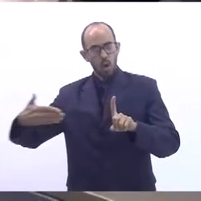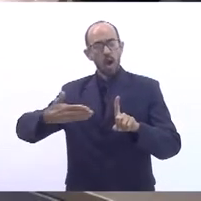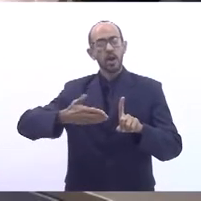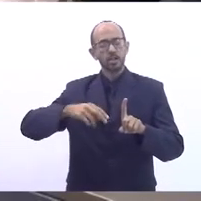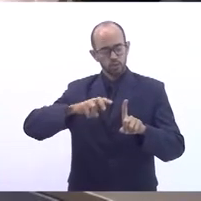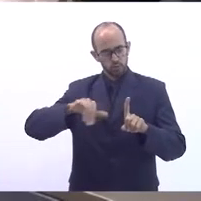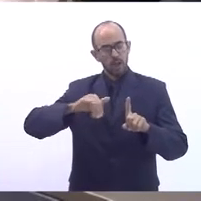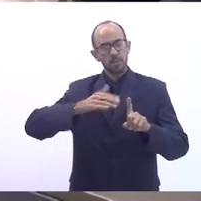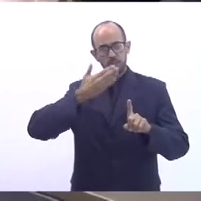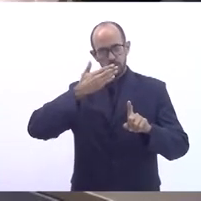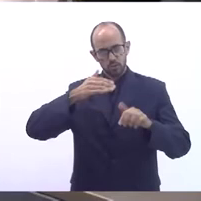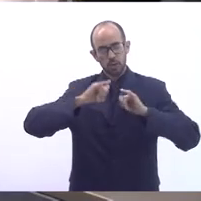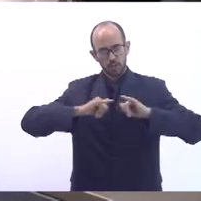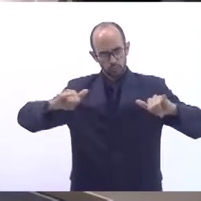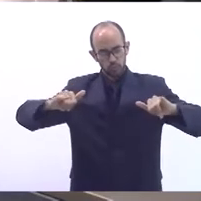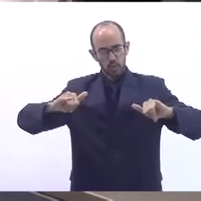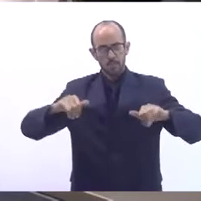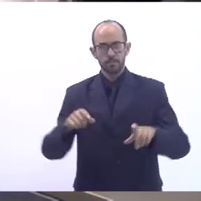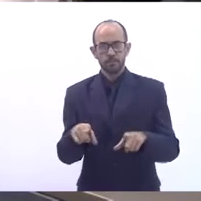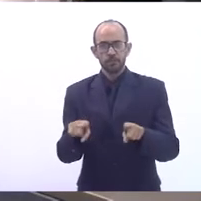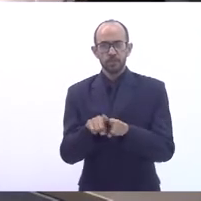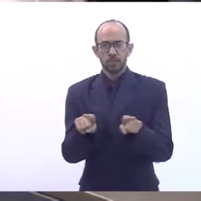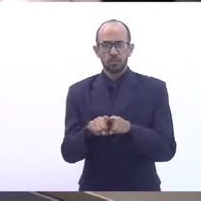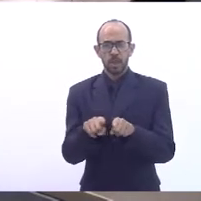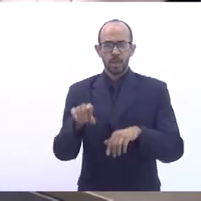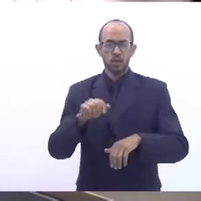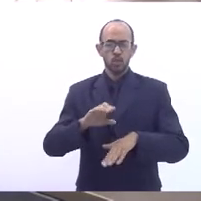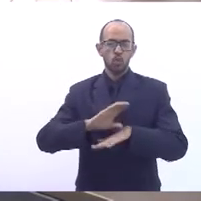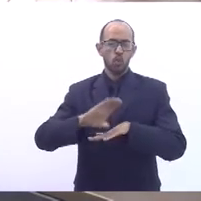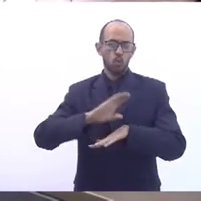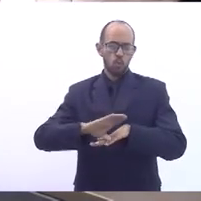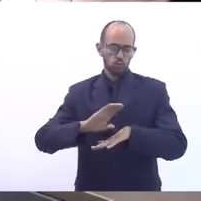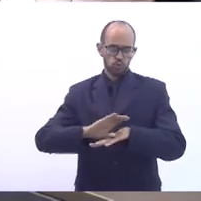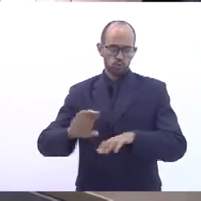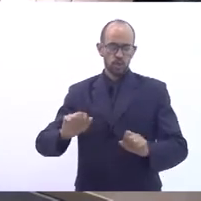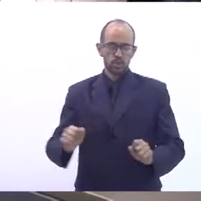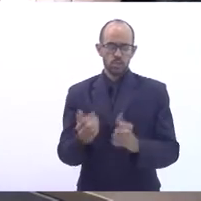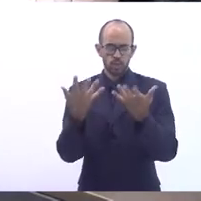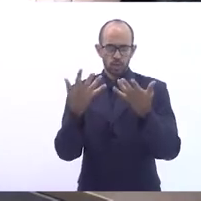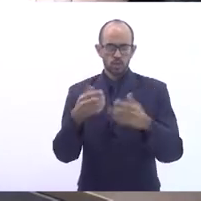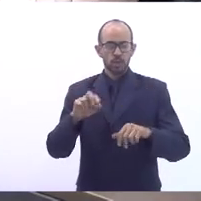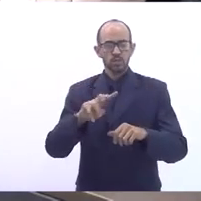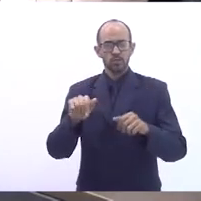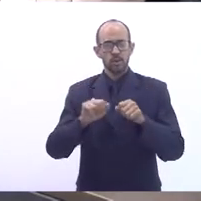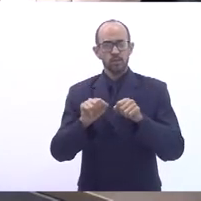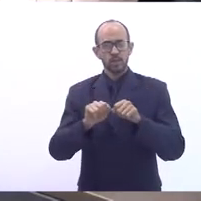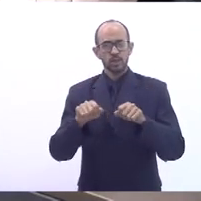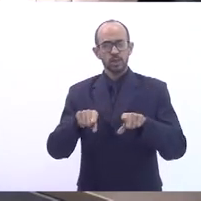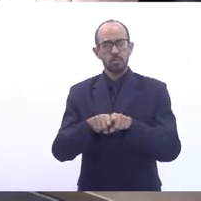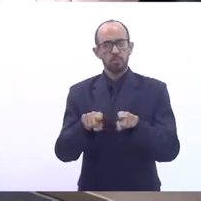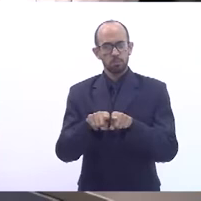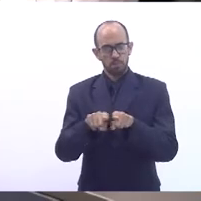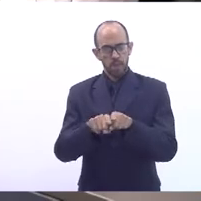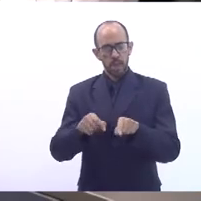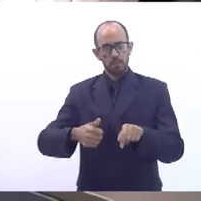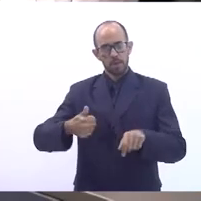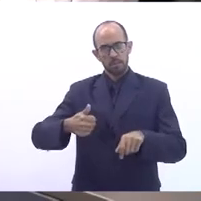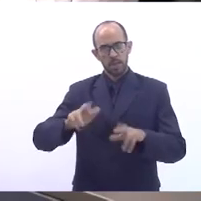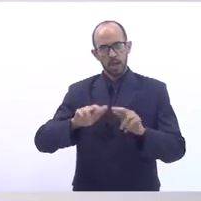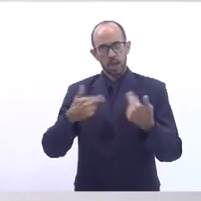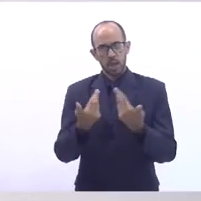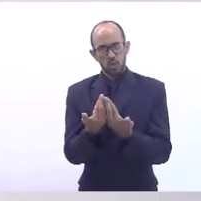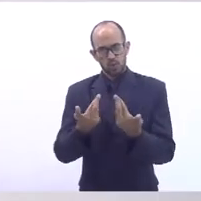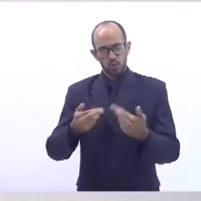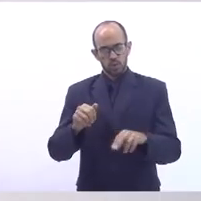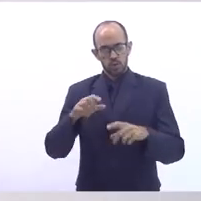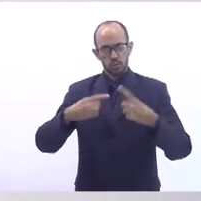para vocês divulgarem e além do curso é esse evento e vamos ter a primeira reunião agora da comissão de política sobre drogas